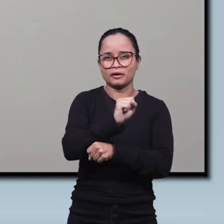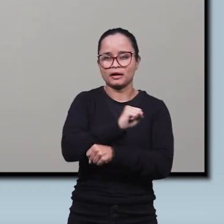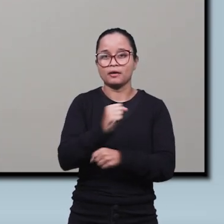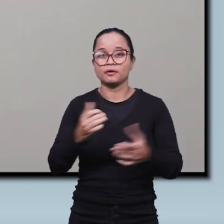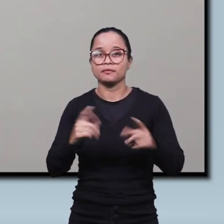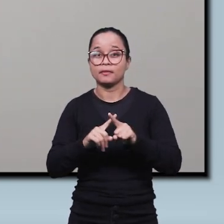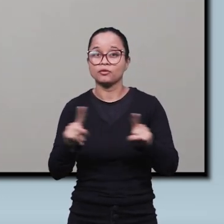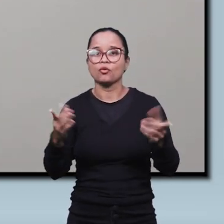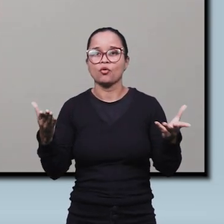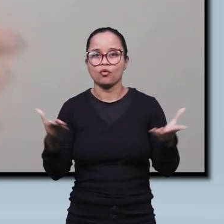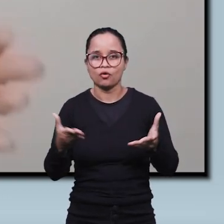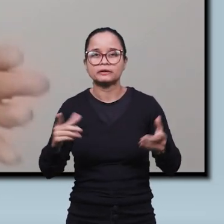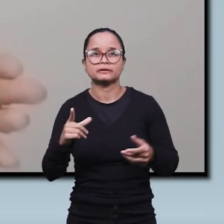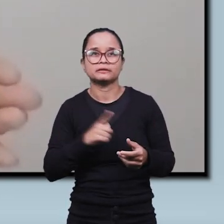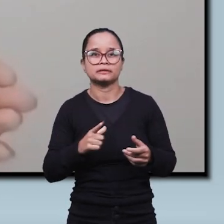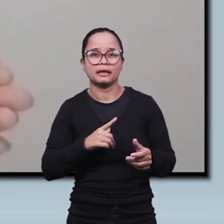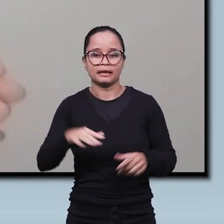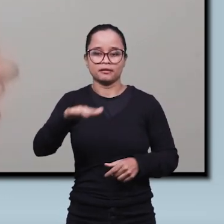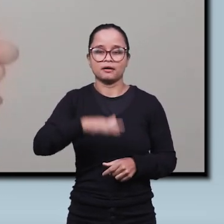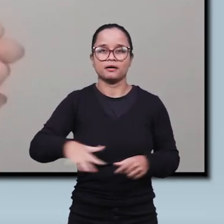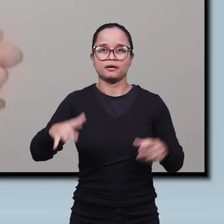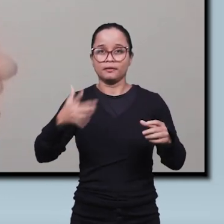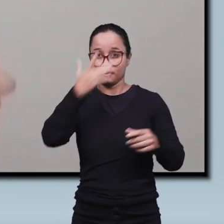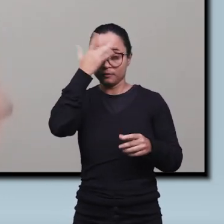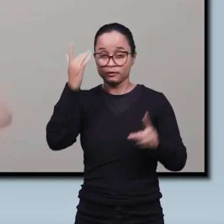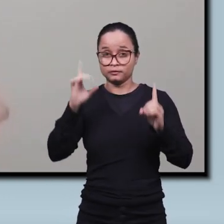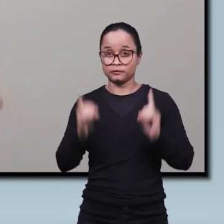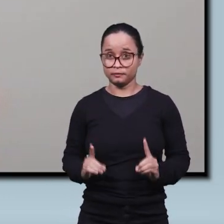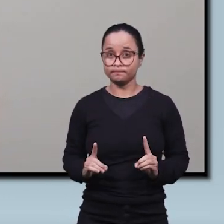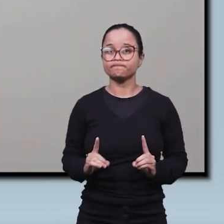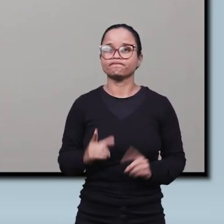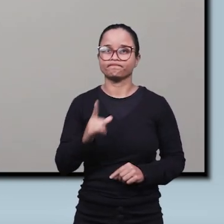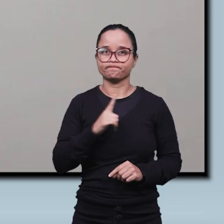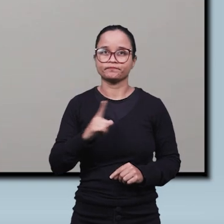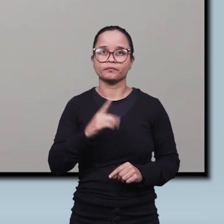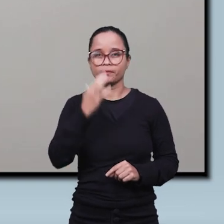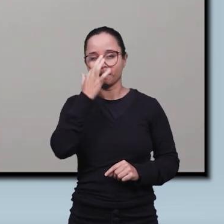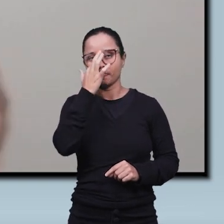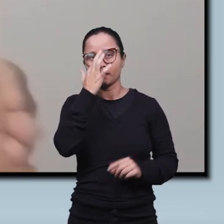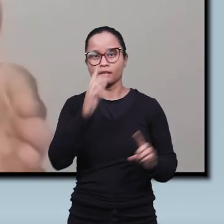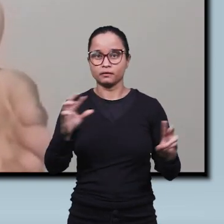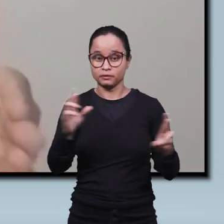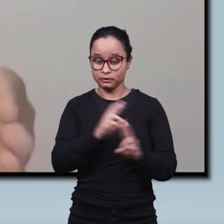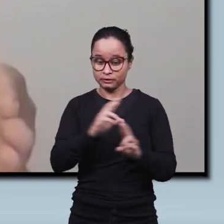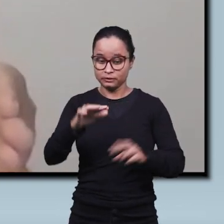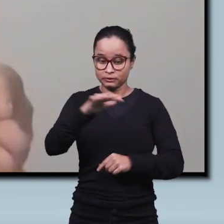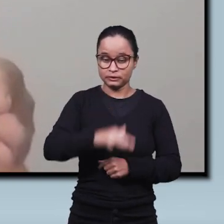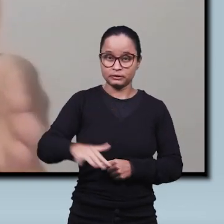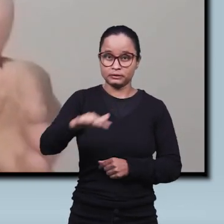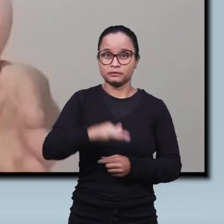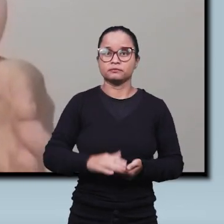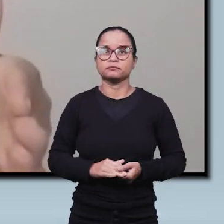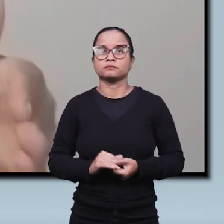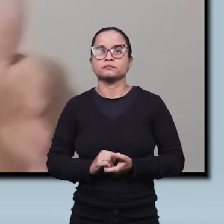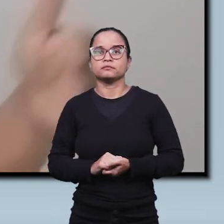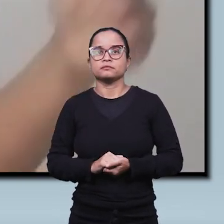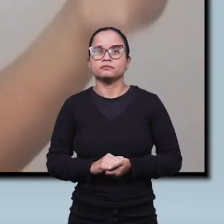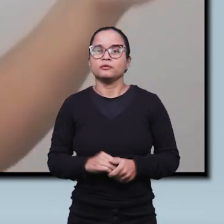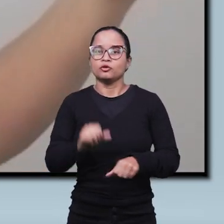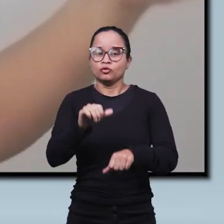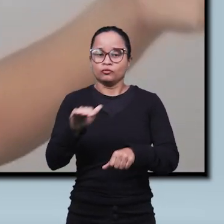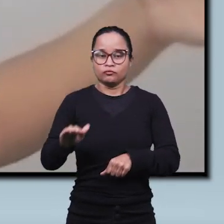os espaços, né, para os deficientes com relação ao ambiente o acesso ao